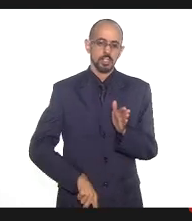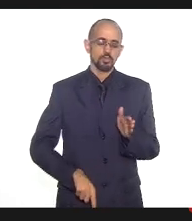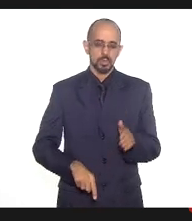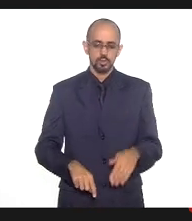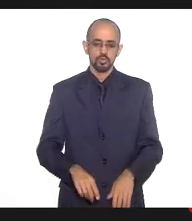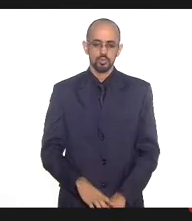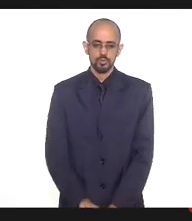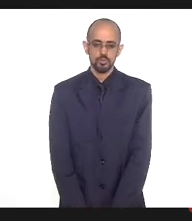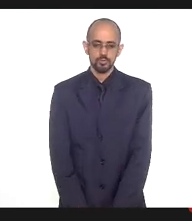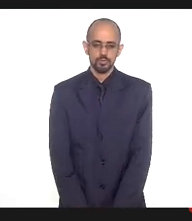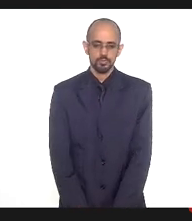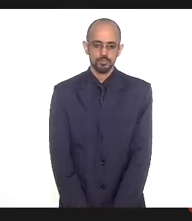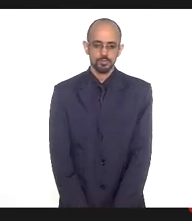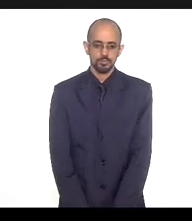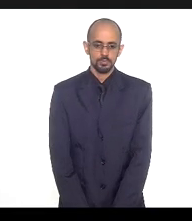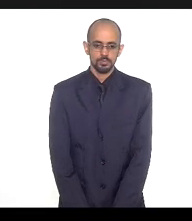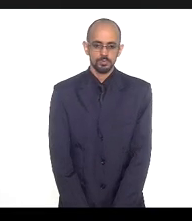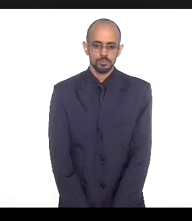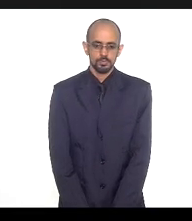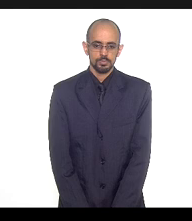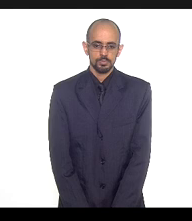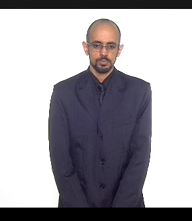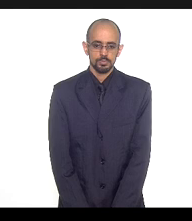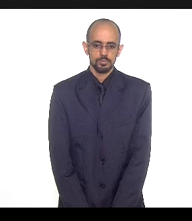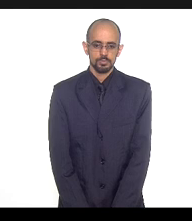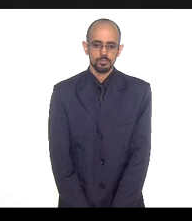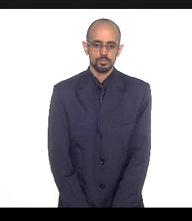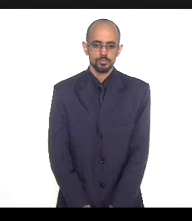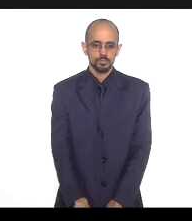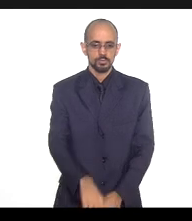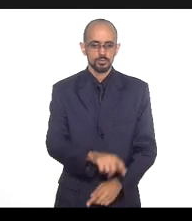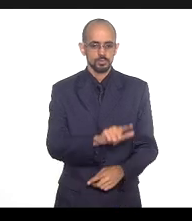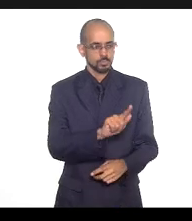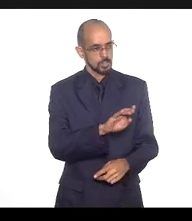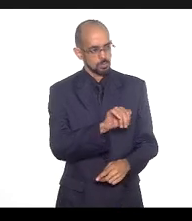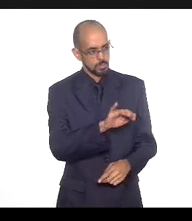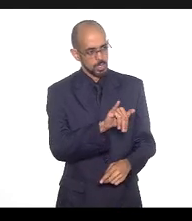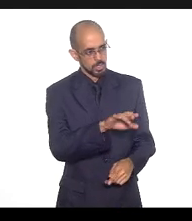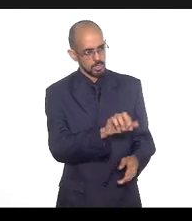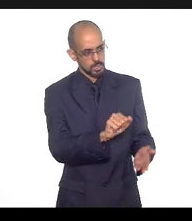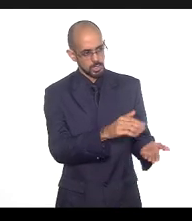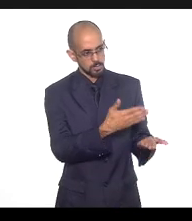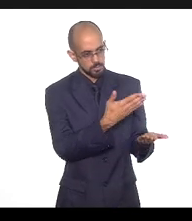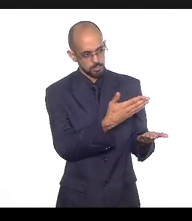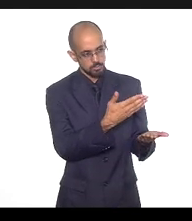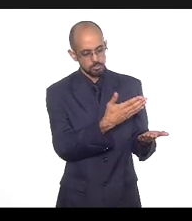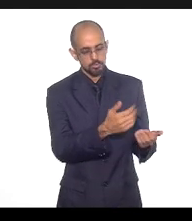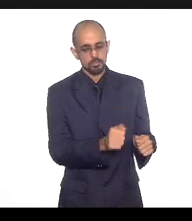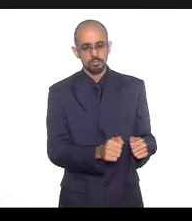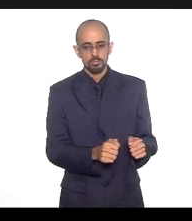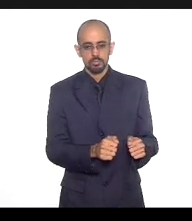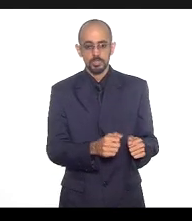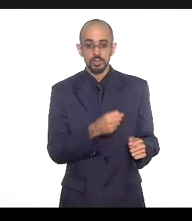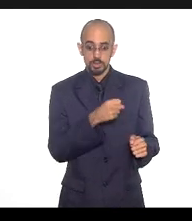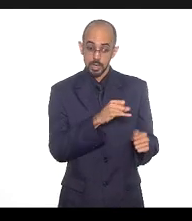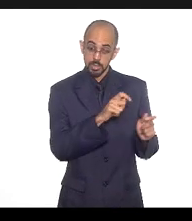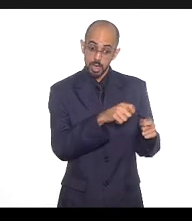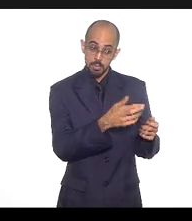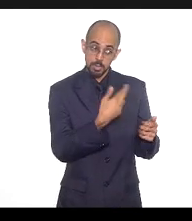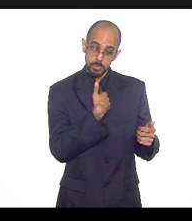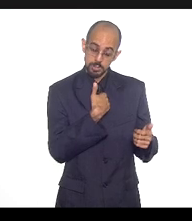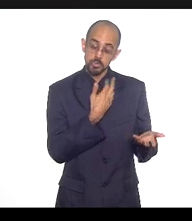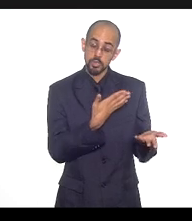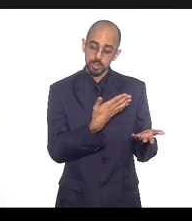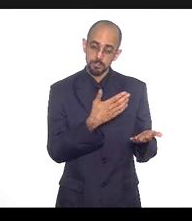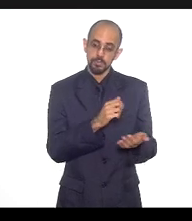abatimentos. Né? É isso. Doutor Gadelha, por favor, se o senhor puder responder. Eu acho que eu posso